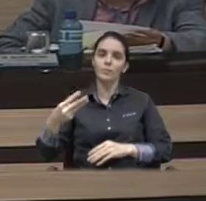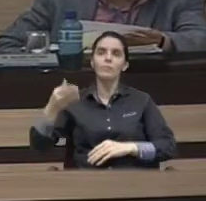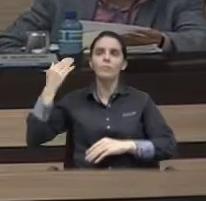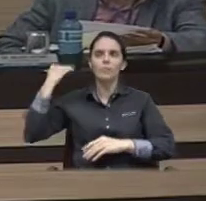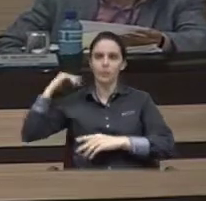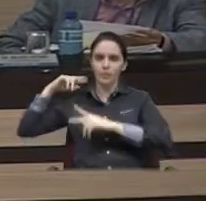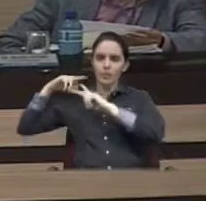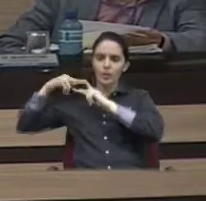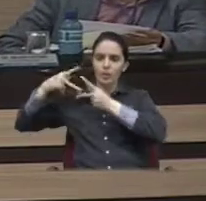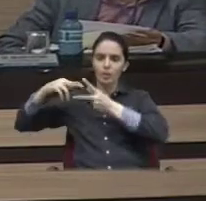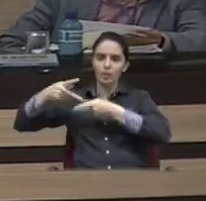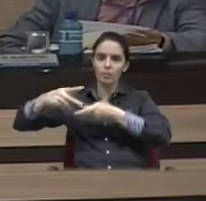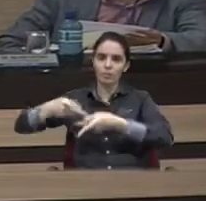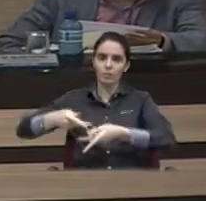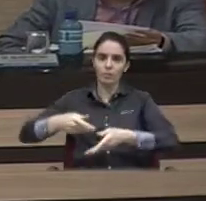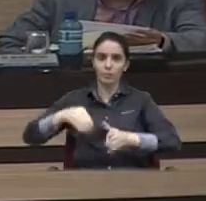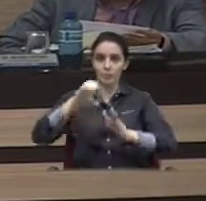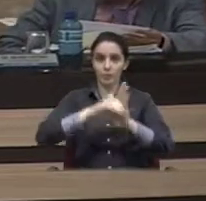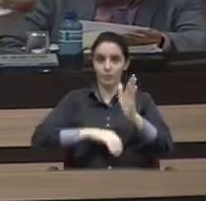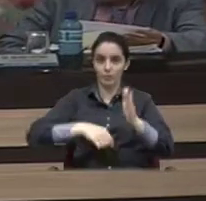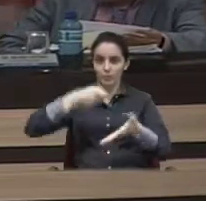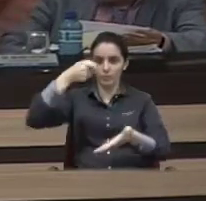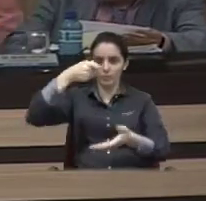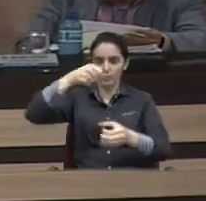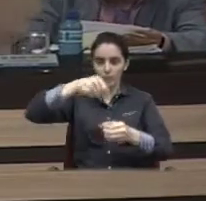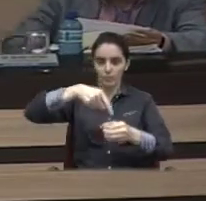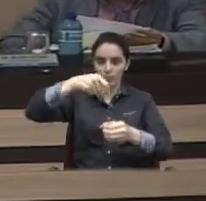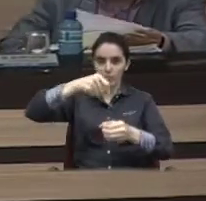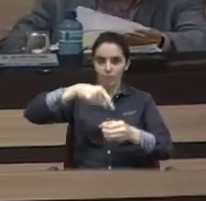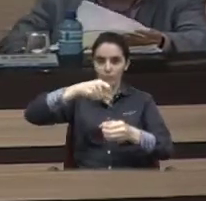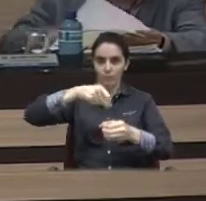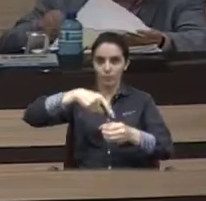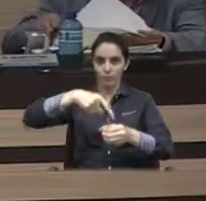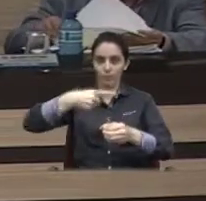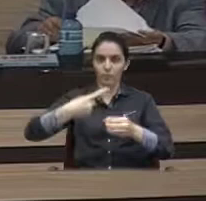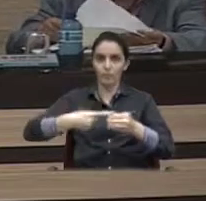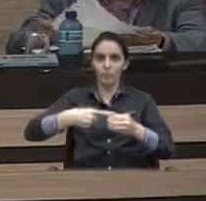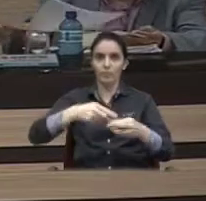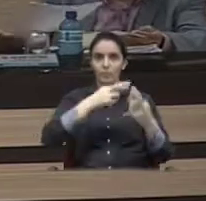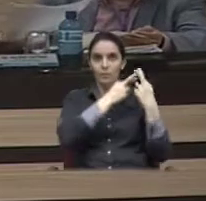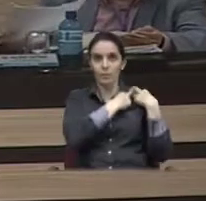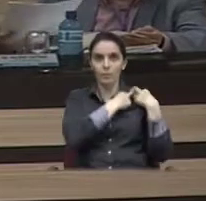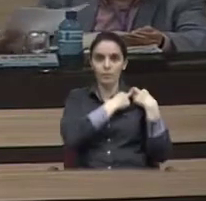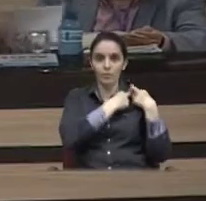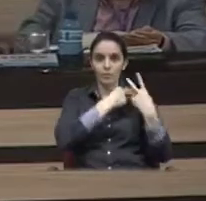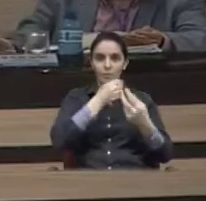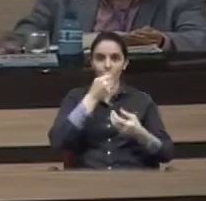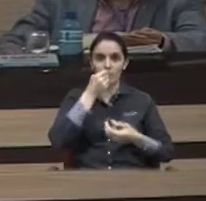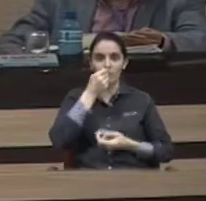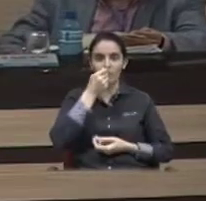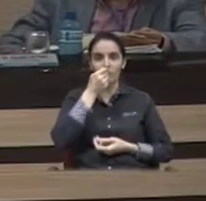alterações, que institui o Código Tributário Municipal. Vereador Estevão Nogueira.